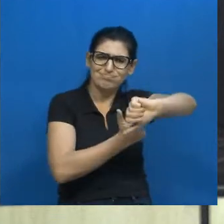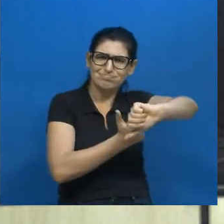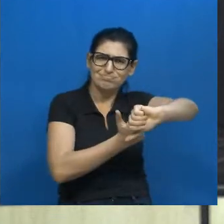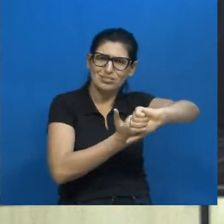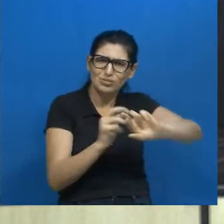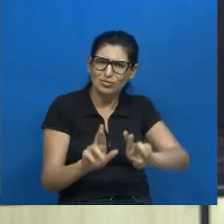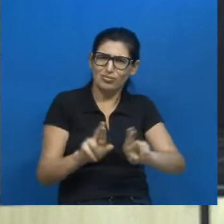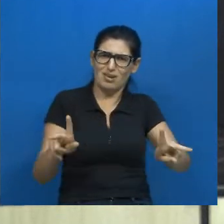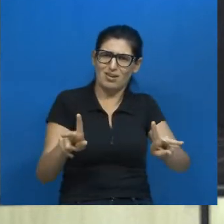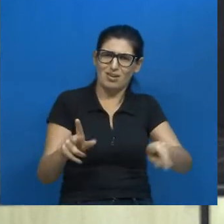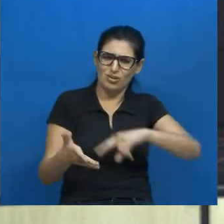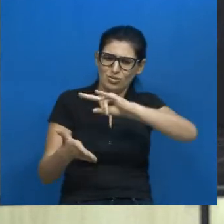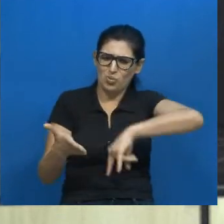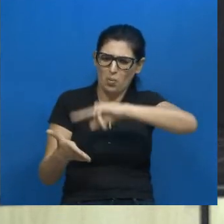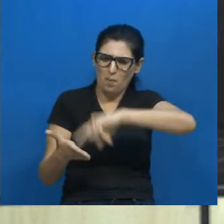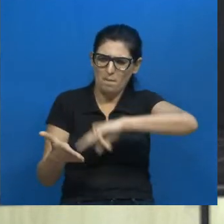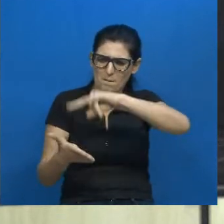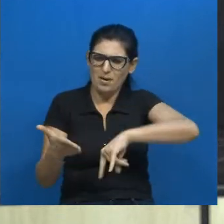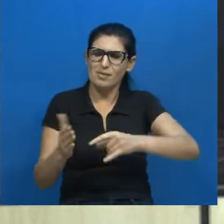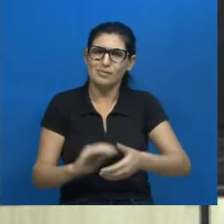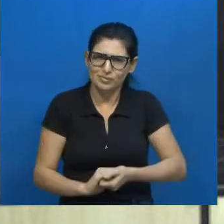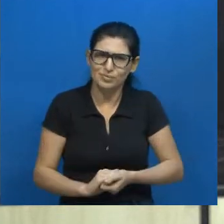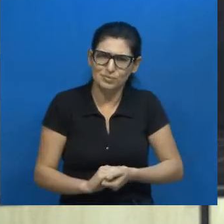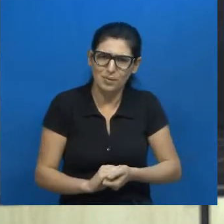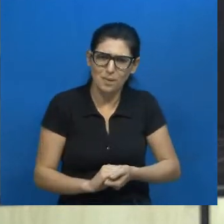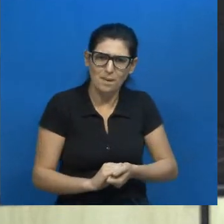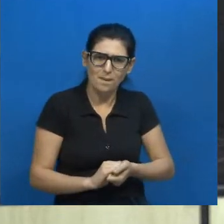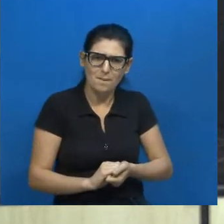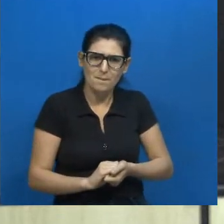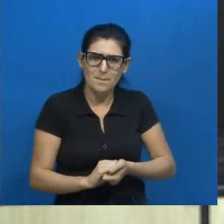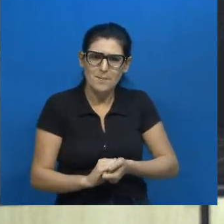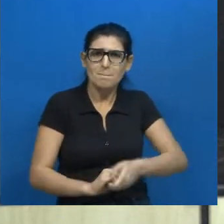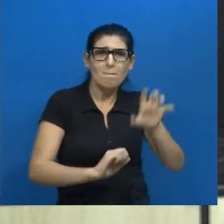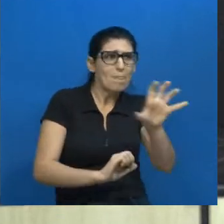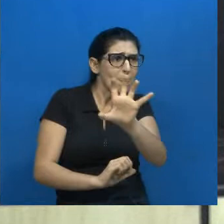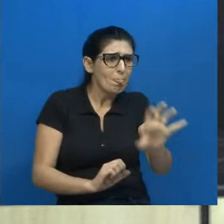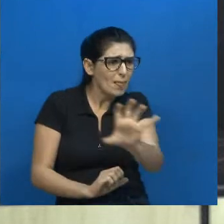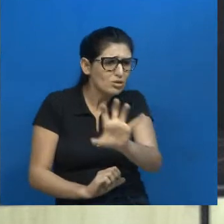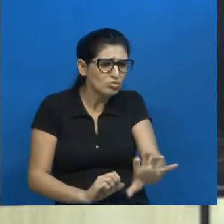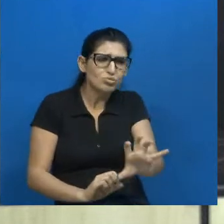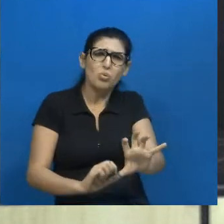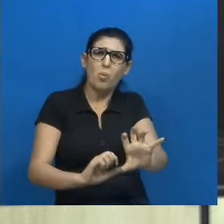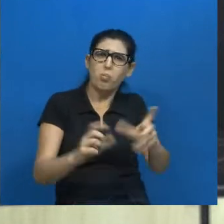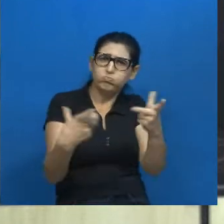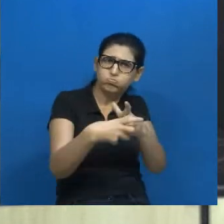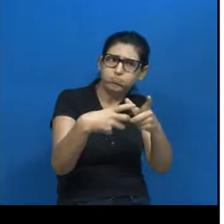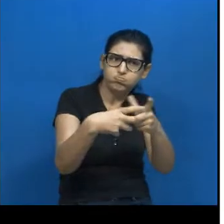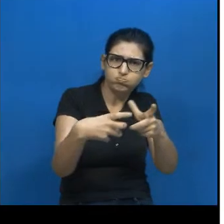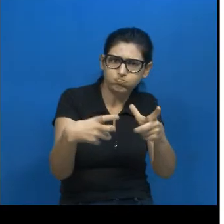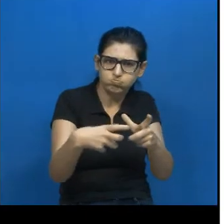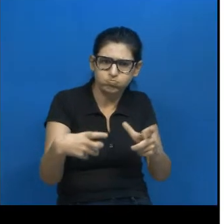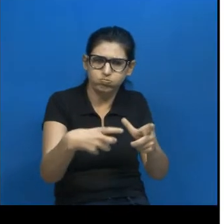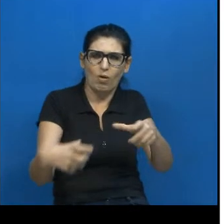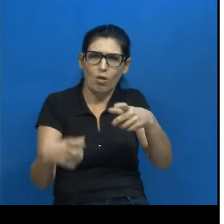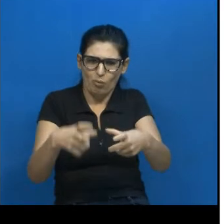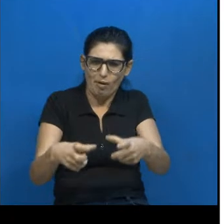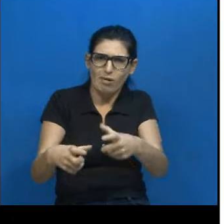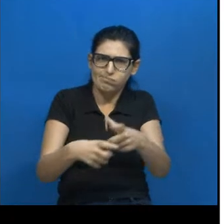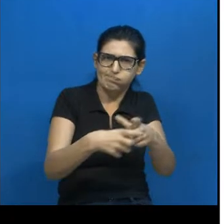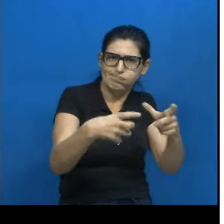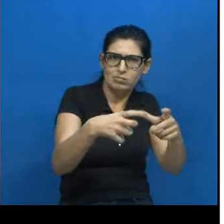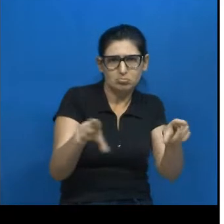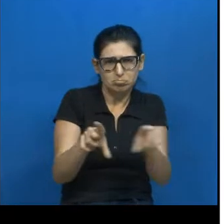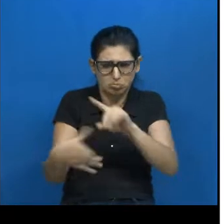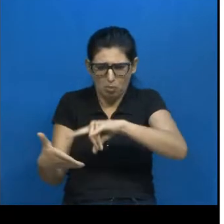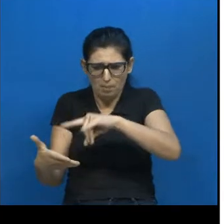o desenvolvimento que foi levado para diversas regiões. Então, aqui a gente tem até exemplo, a gente identificou nitidamente que aquela pessoa,